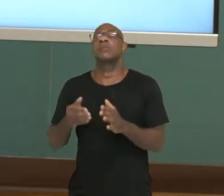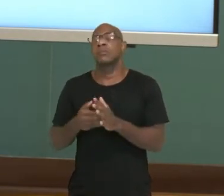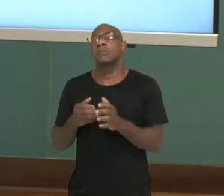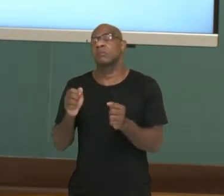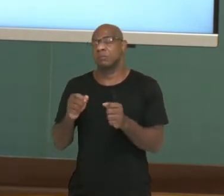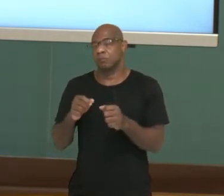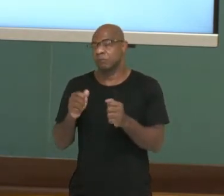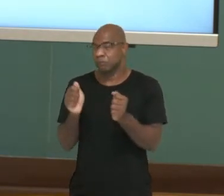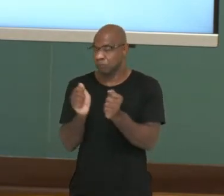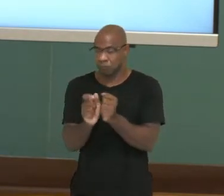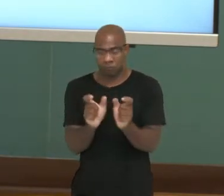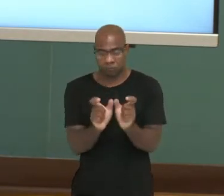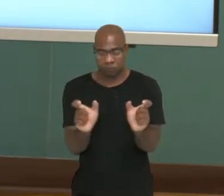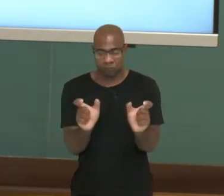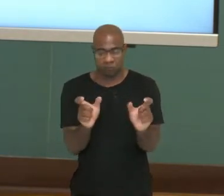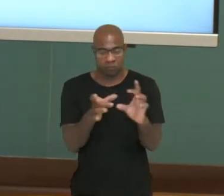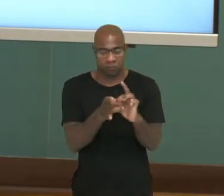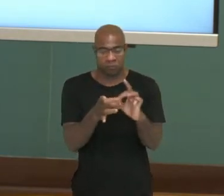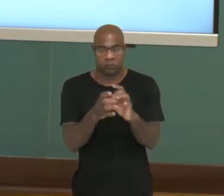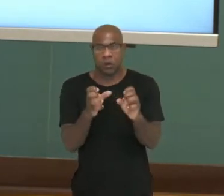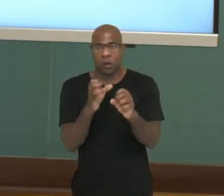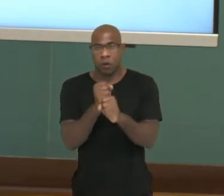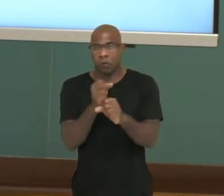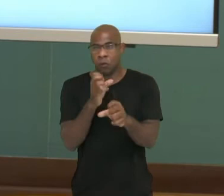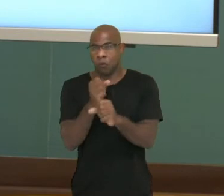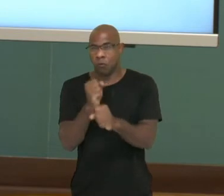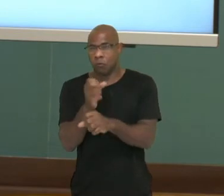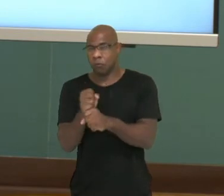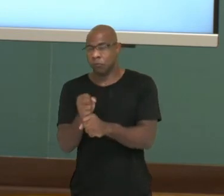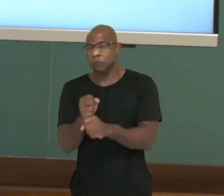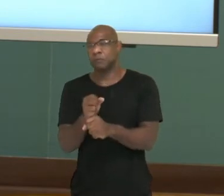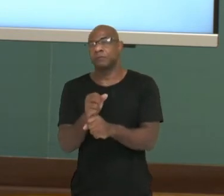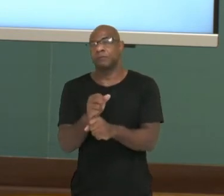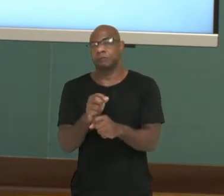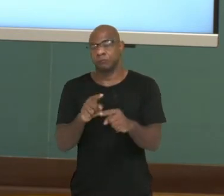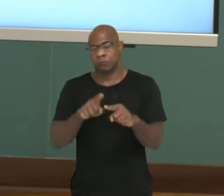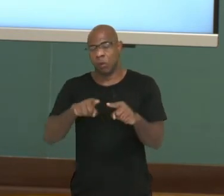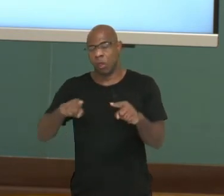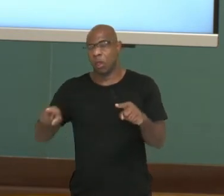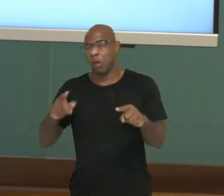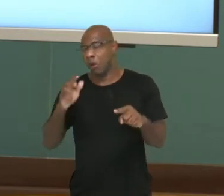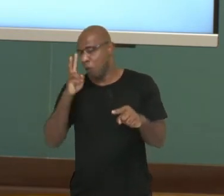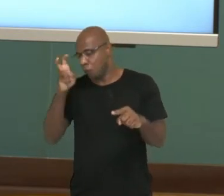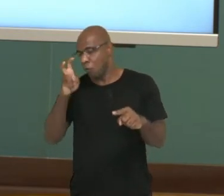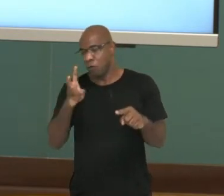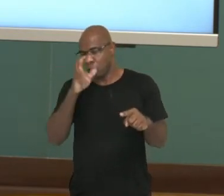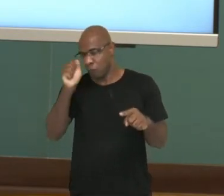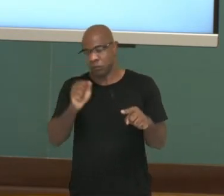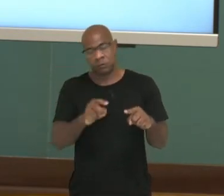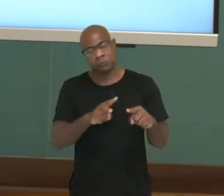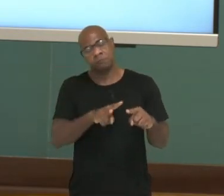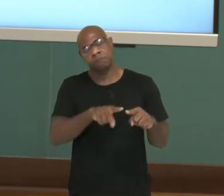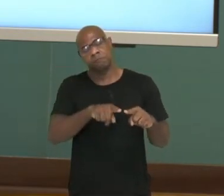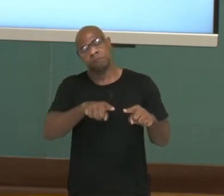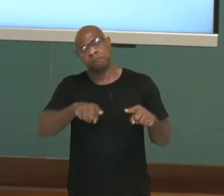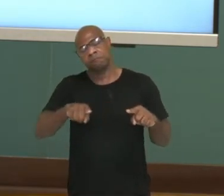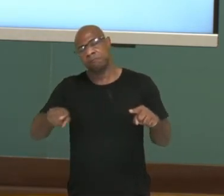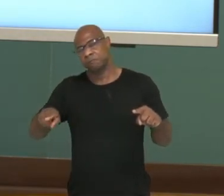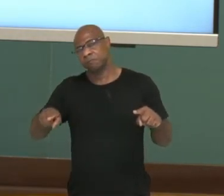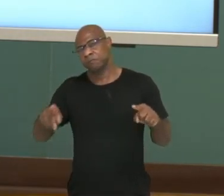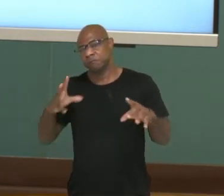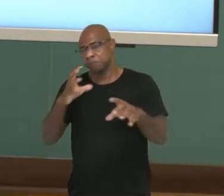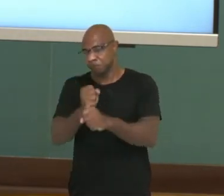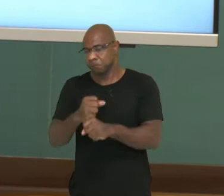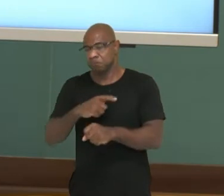juntos, vão somar suas forças para gerar energia elétrica nas pontas da associação, tá? Mas a